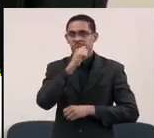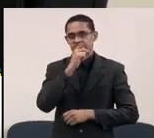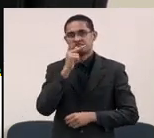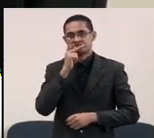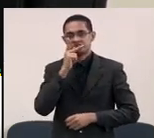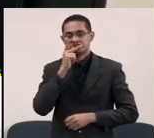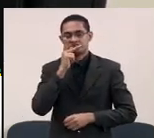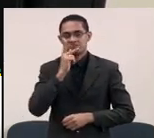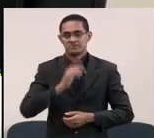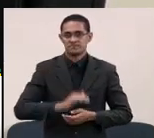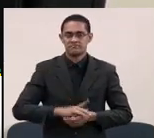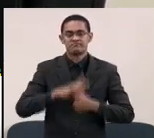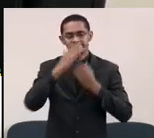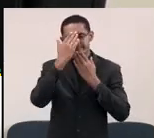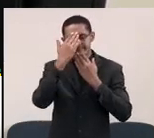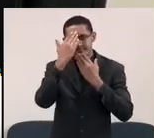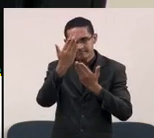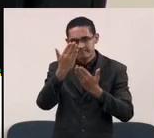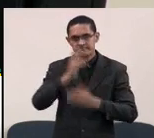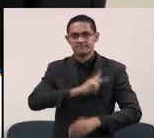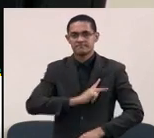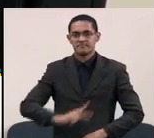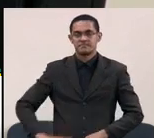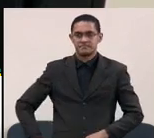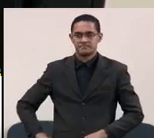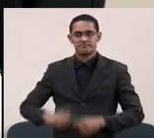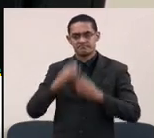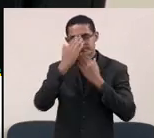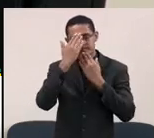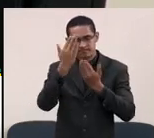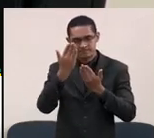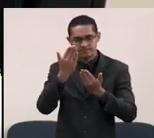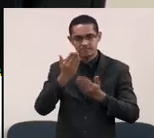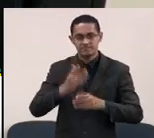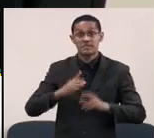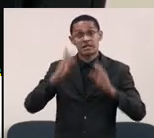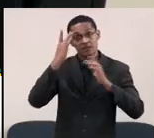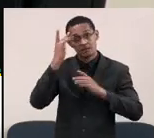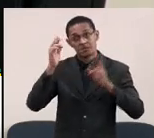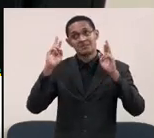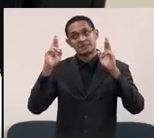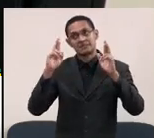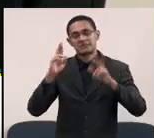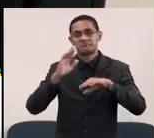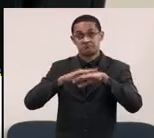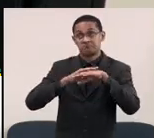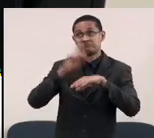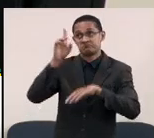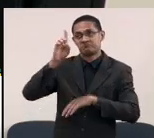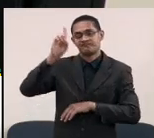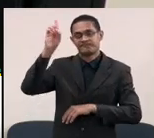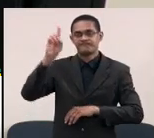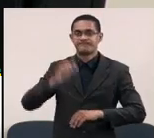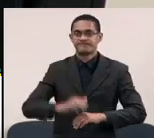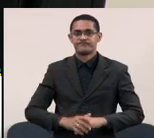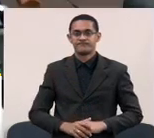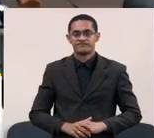Macapá. Muito obrigado, presidente, e até amanhã, se Deus quiser.